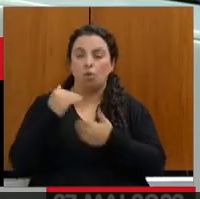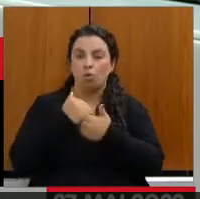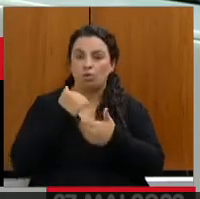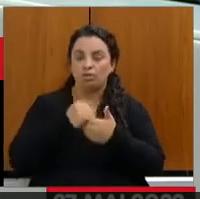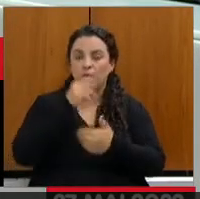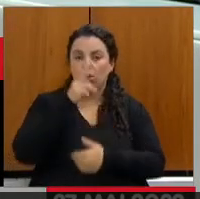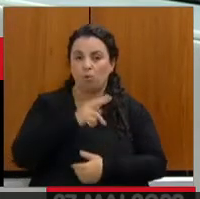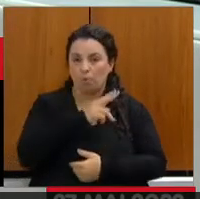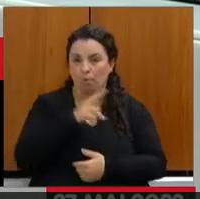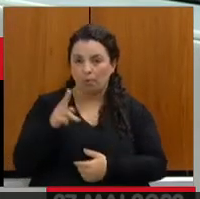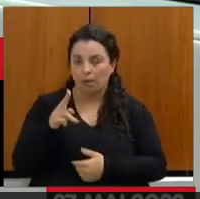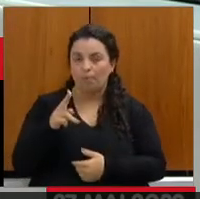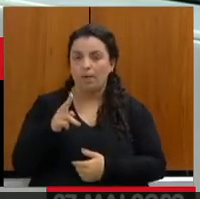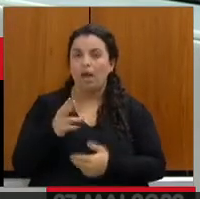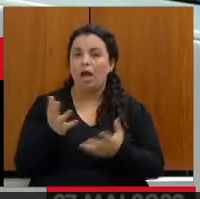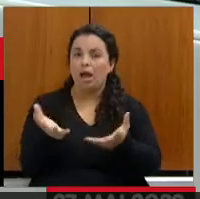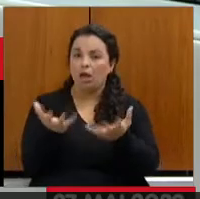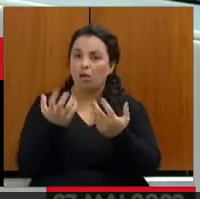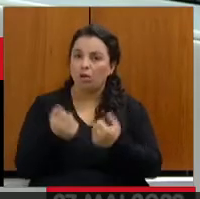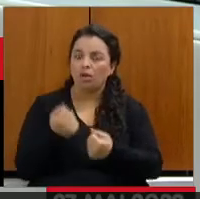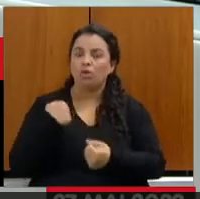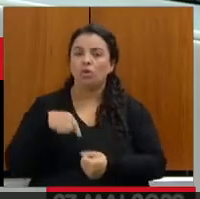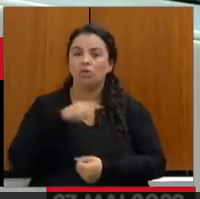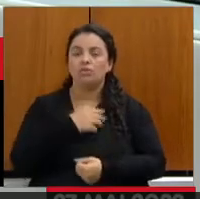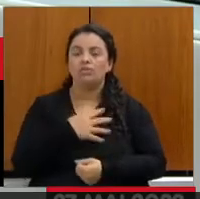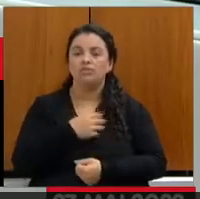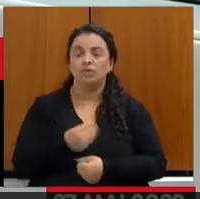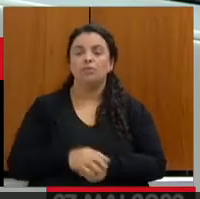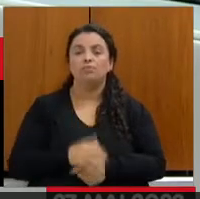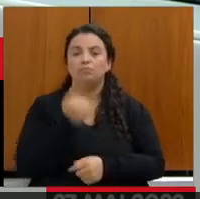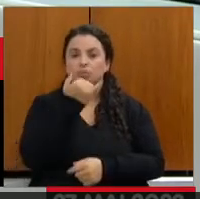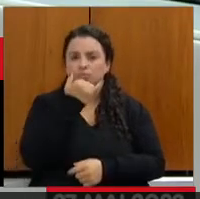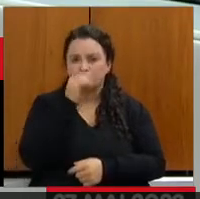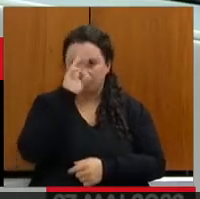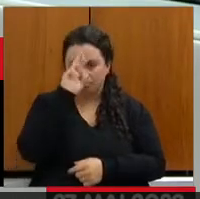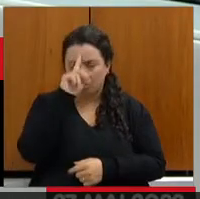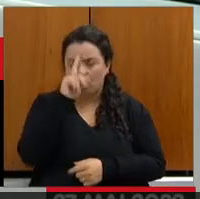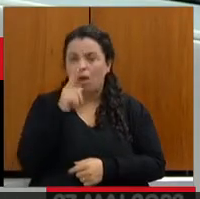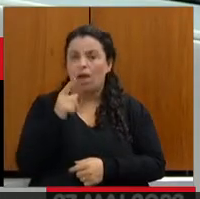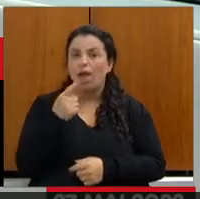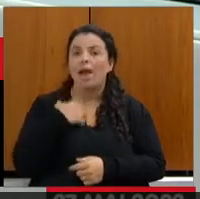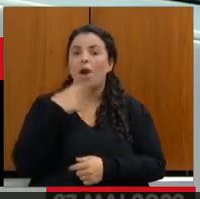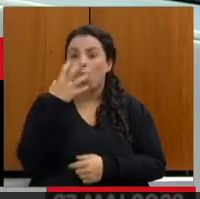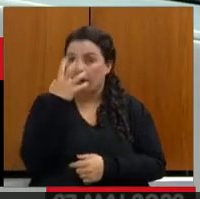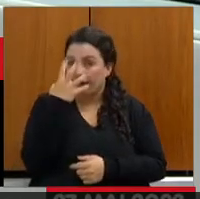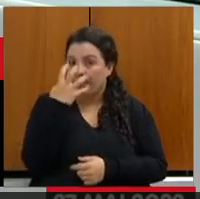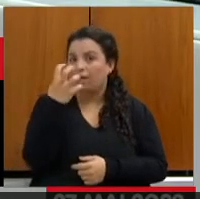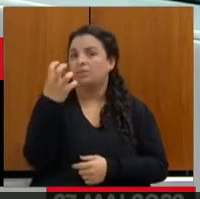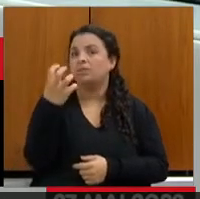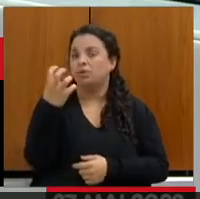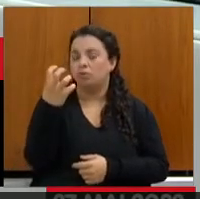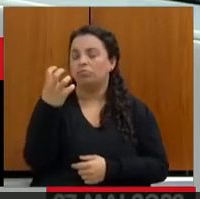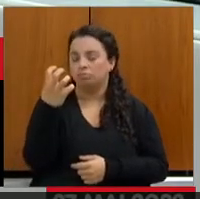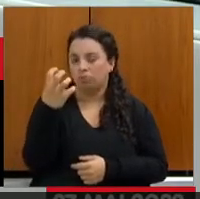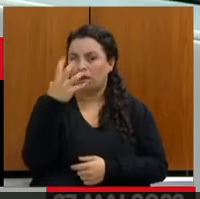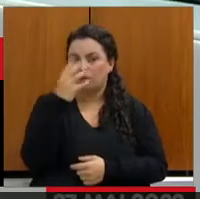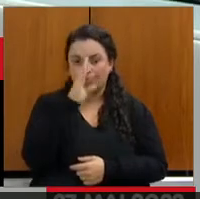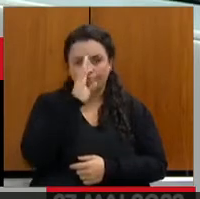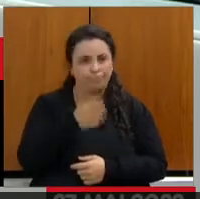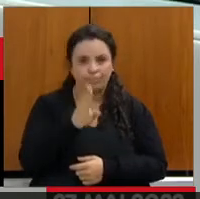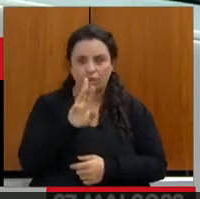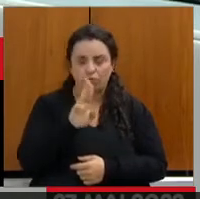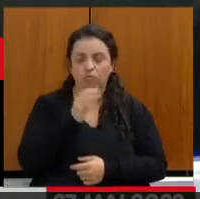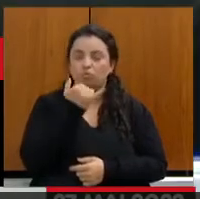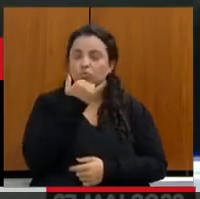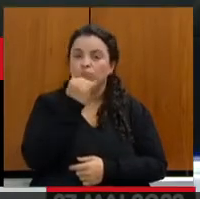convidamos agora a senhora Erivânia Felícia Braz ela que é advogada presidente da